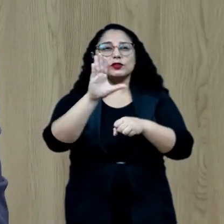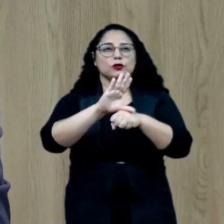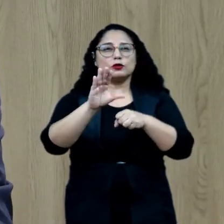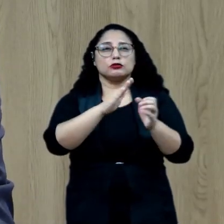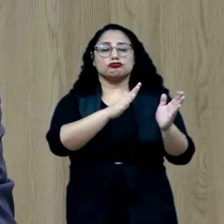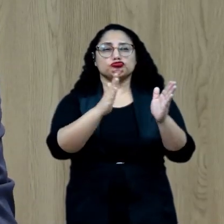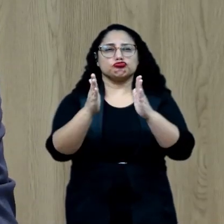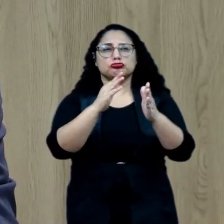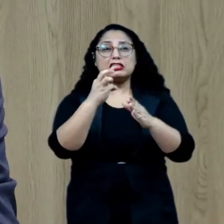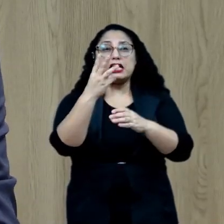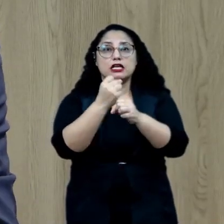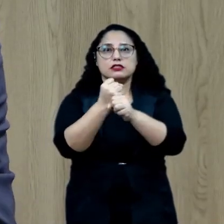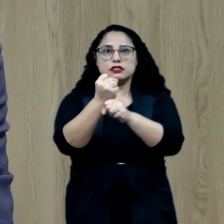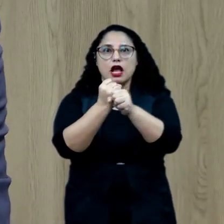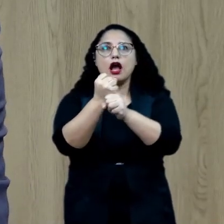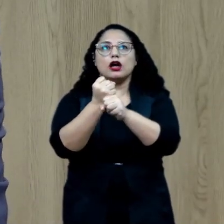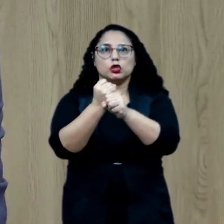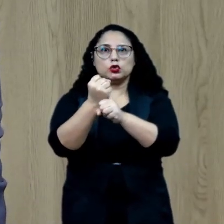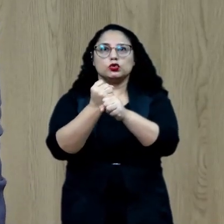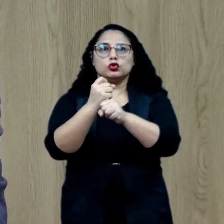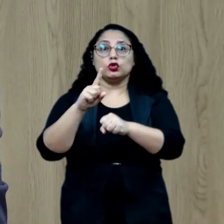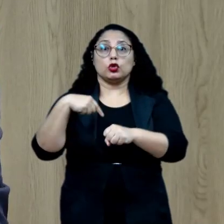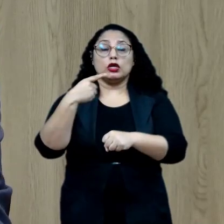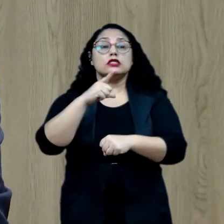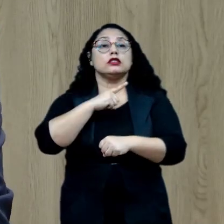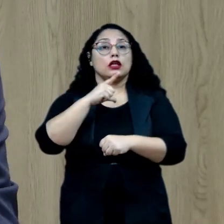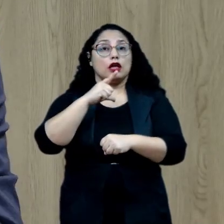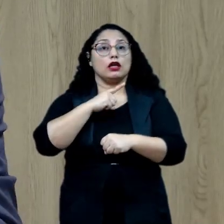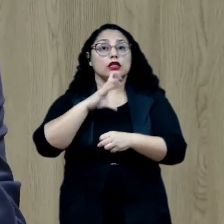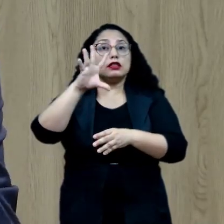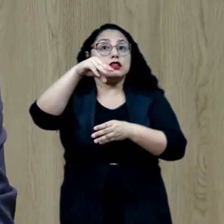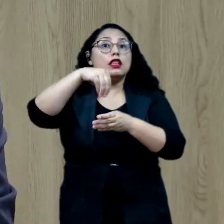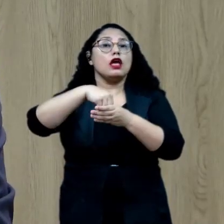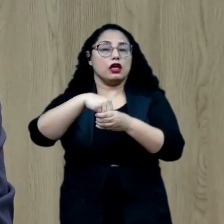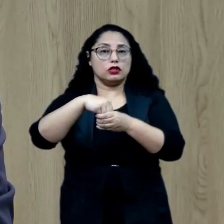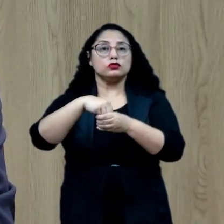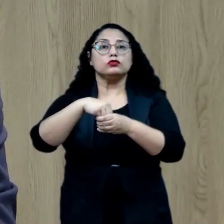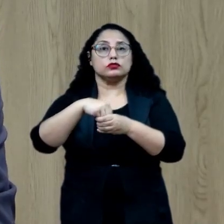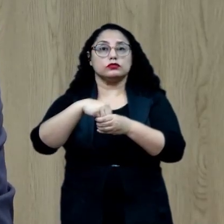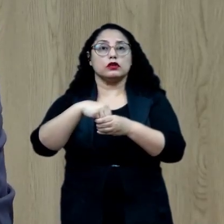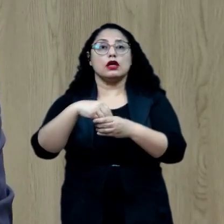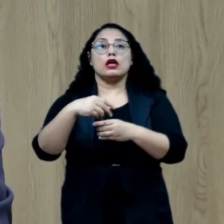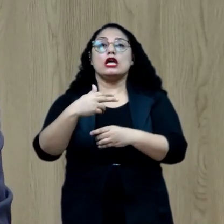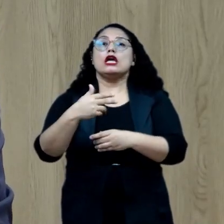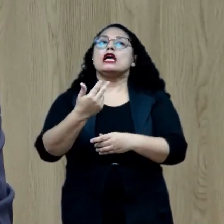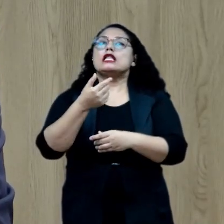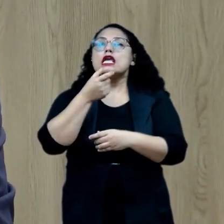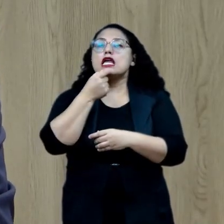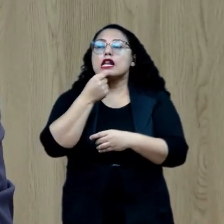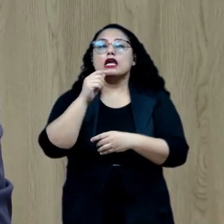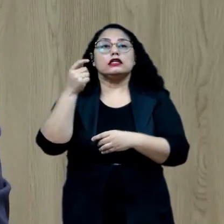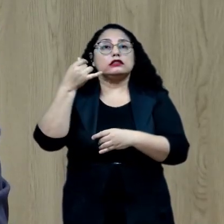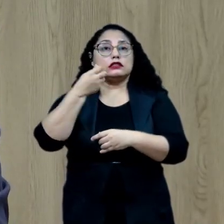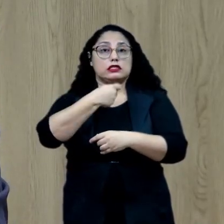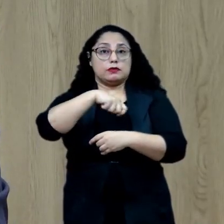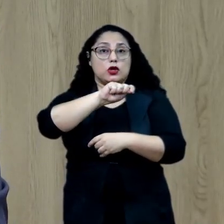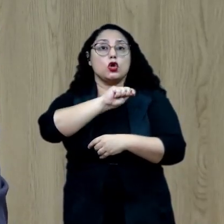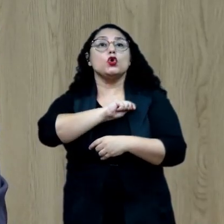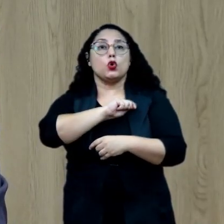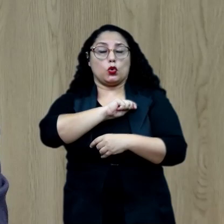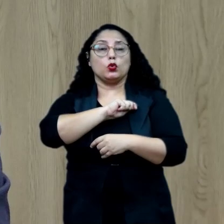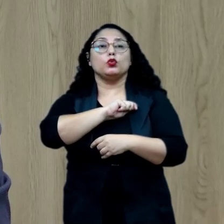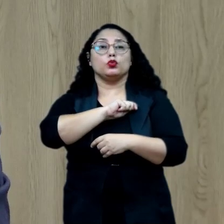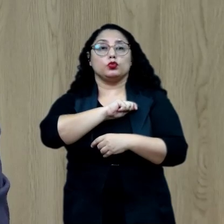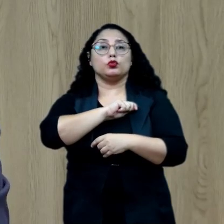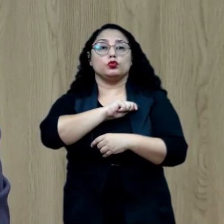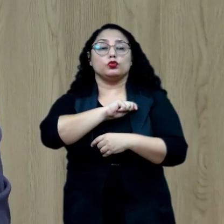duração de 3 anos. Nós temos dentro dele, né, inglês, espanhol,